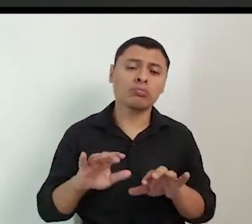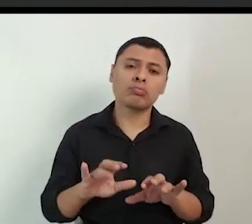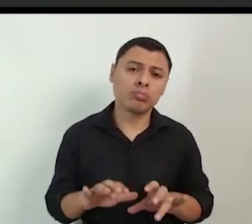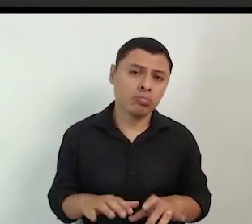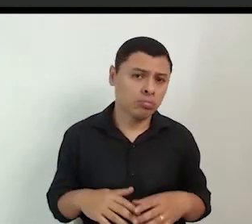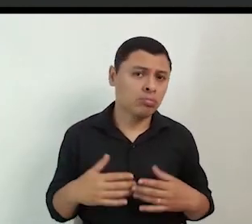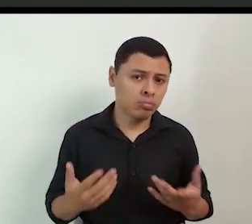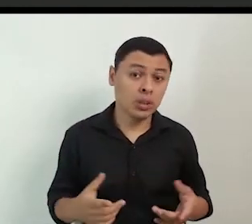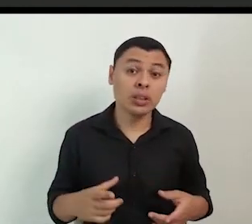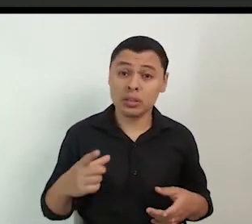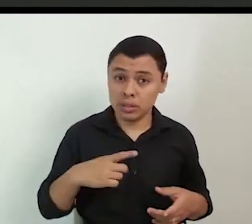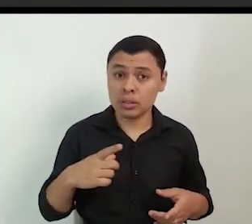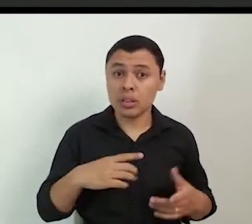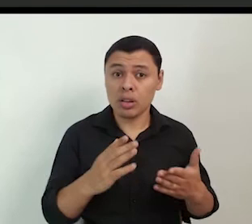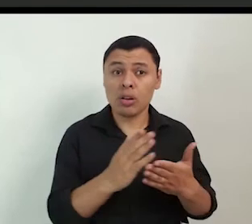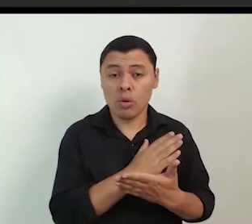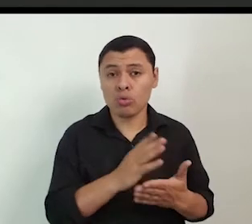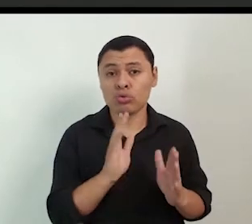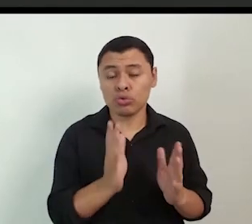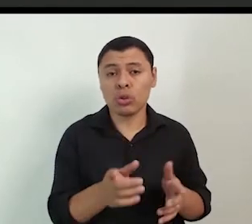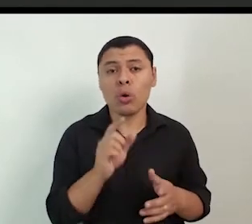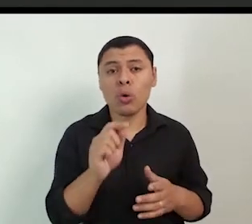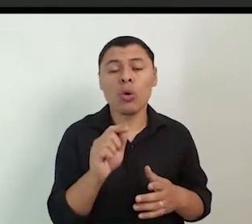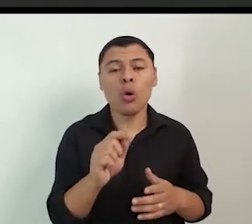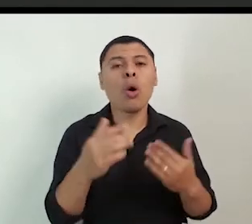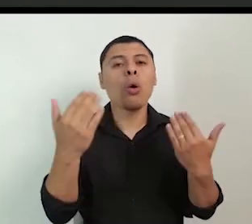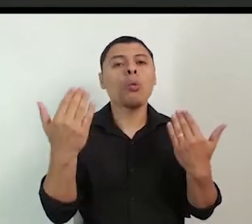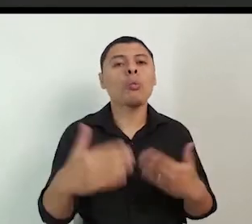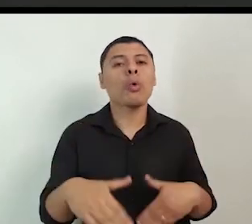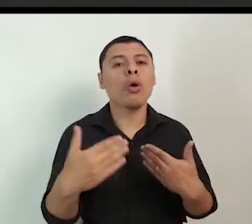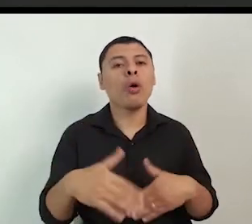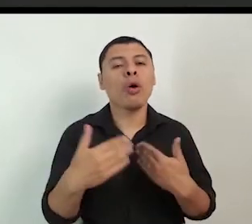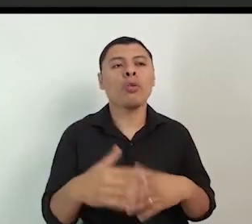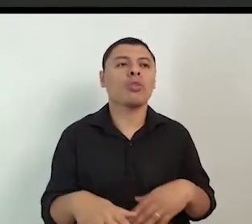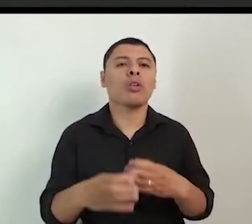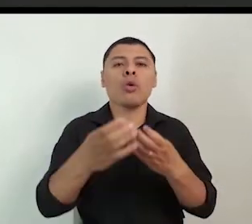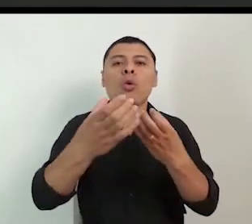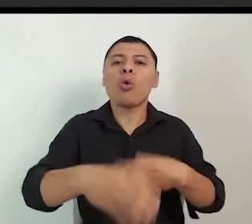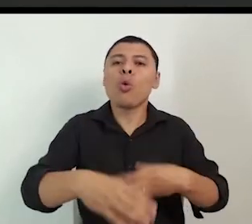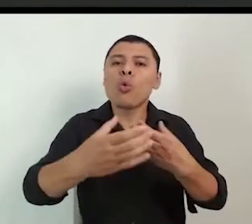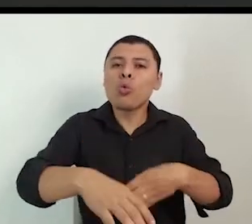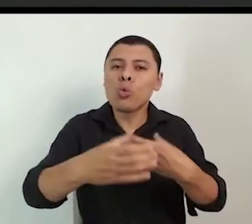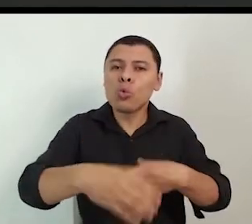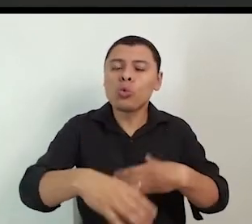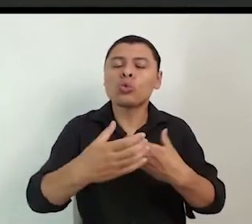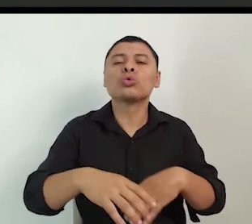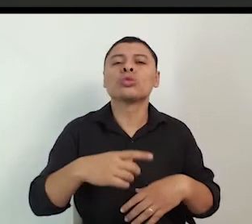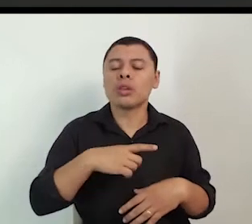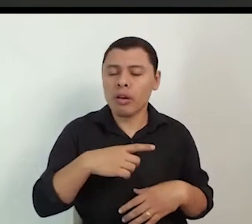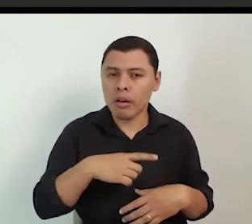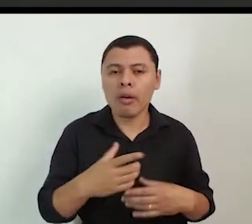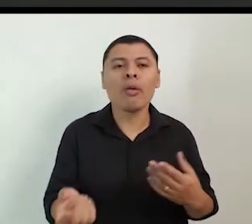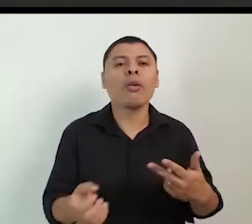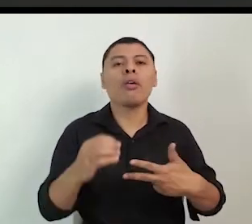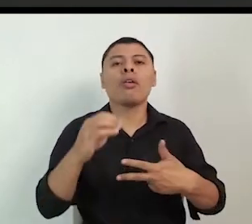como nós já temos em alguns formatos, por exemplo, de aplicação de prova de concurso público, né, do Exame